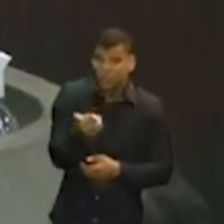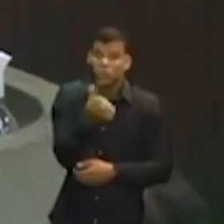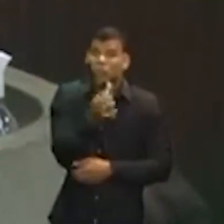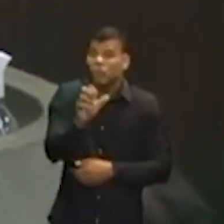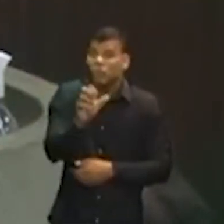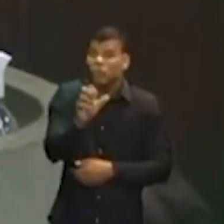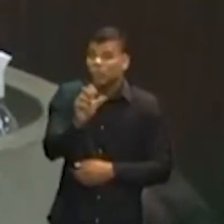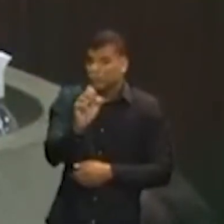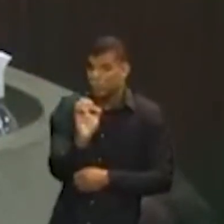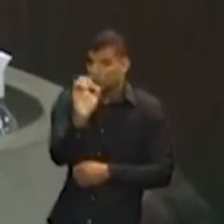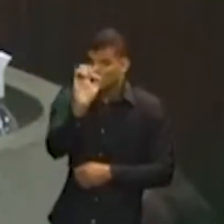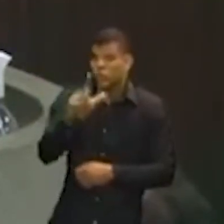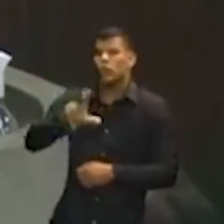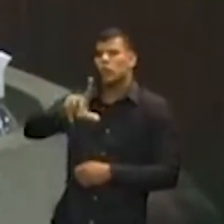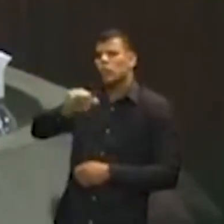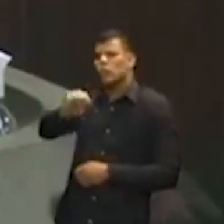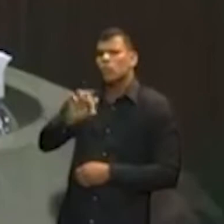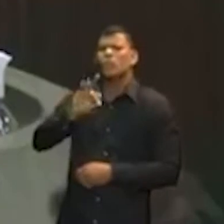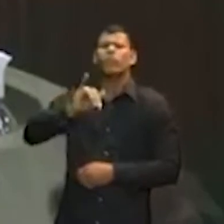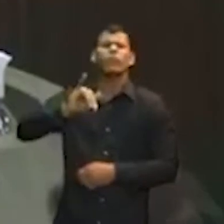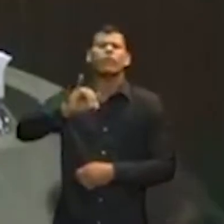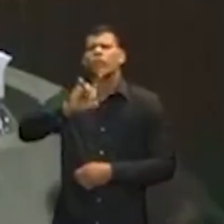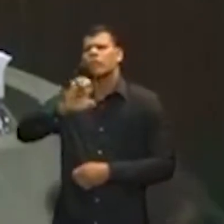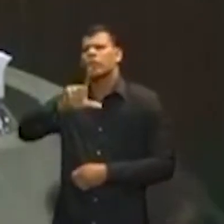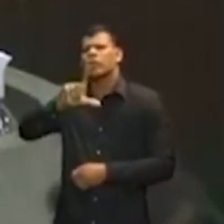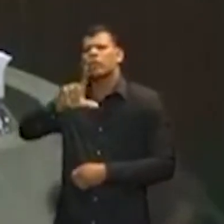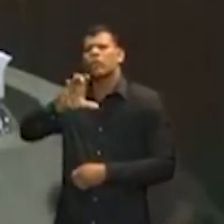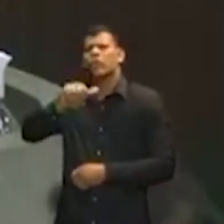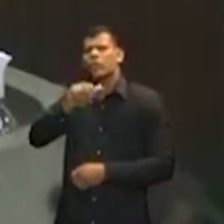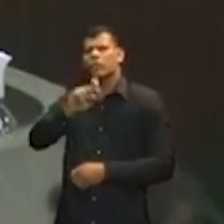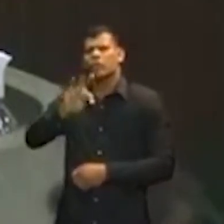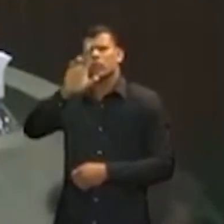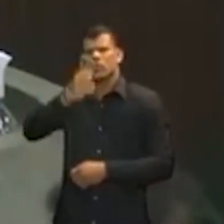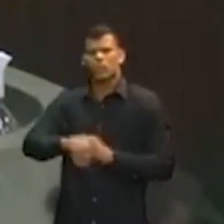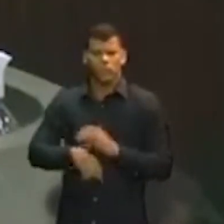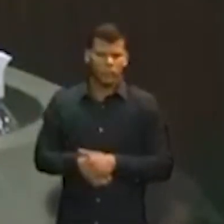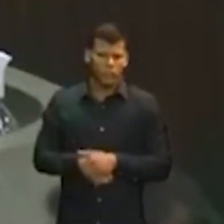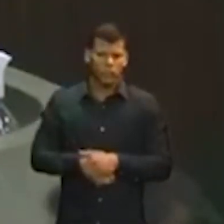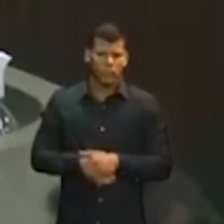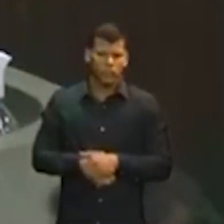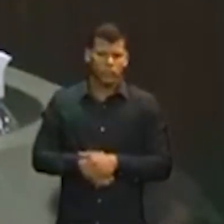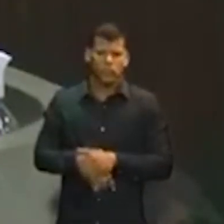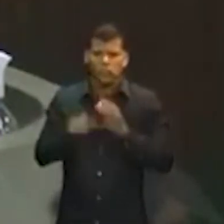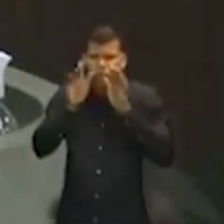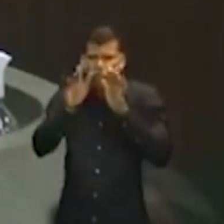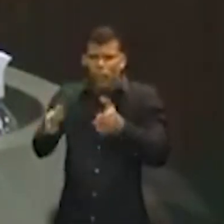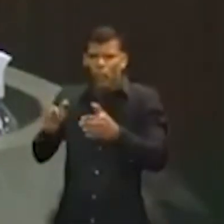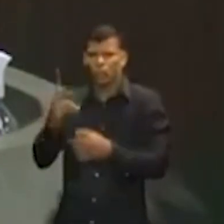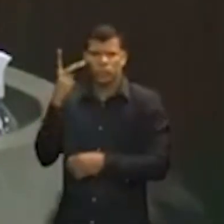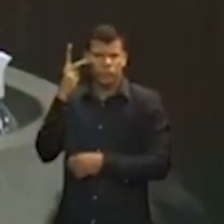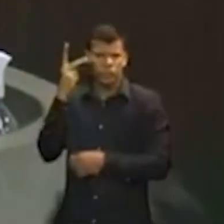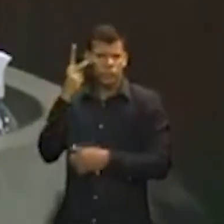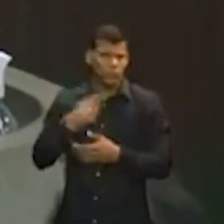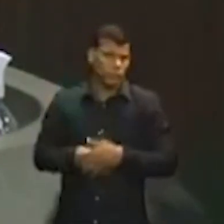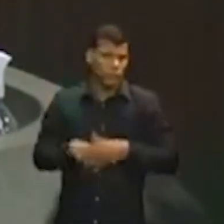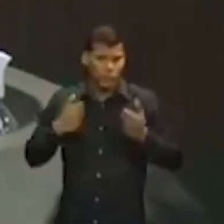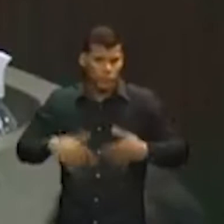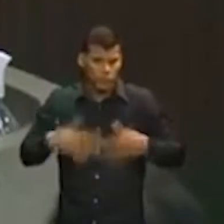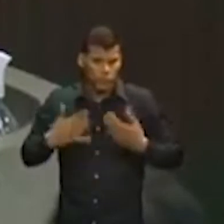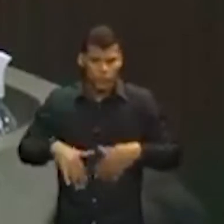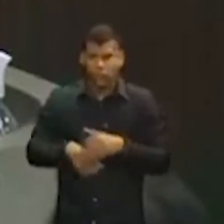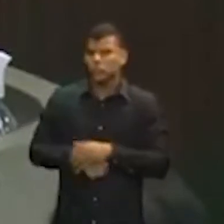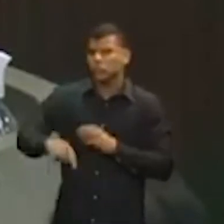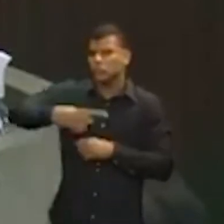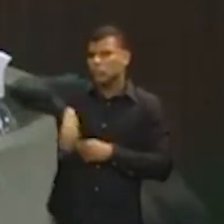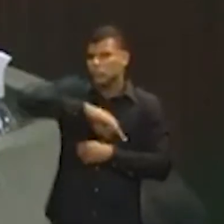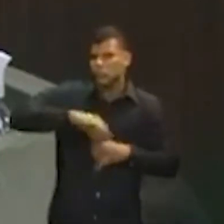1980, quando Lula e Fidel Castro fundaram a maior organização criminosa da América Latina para lascar todos nós, para